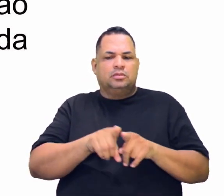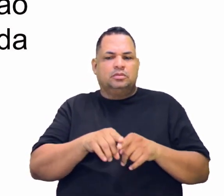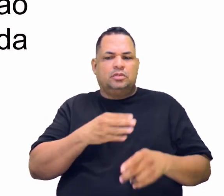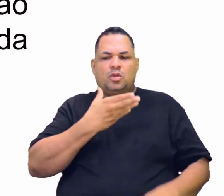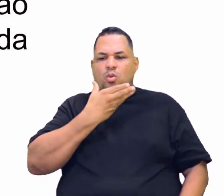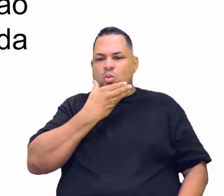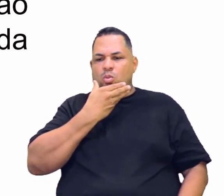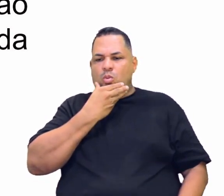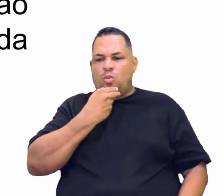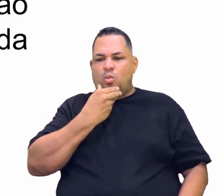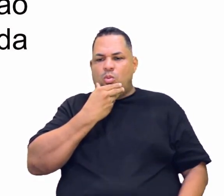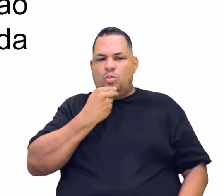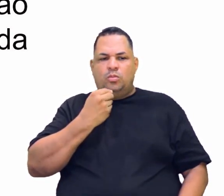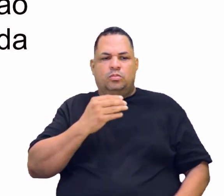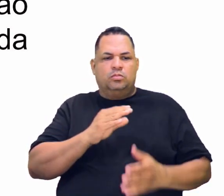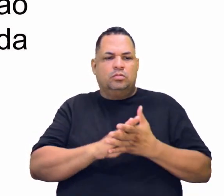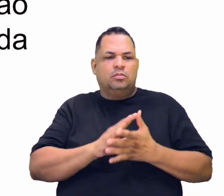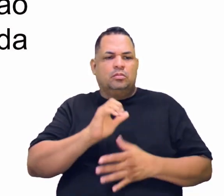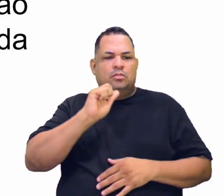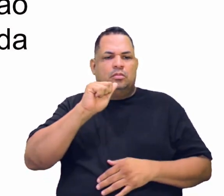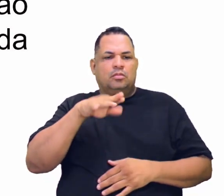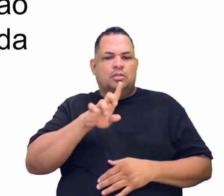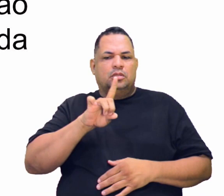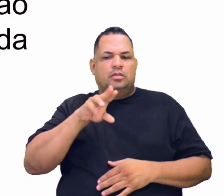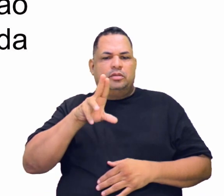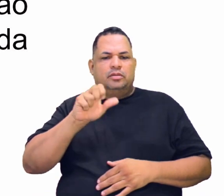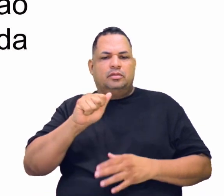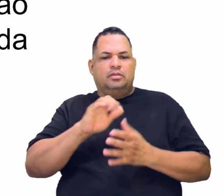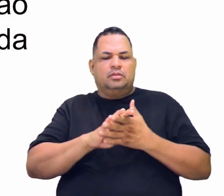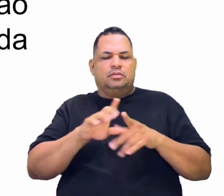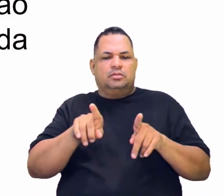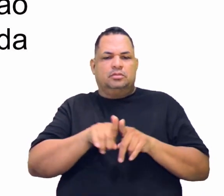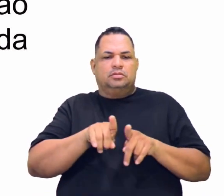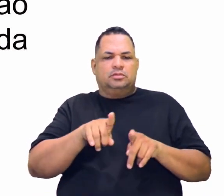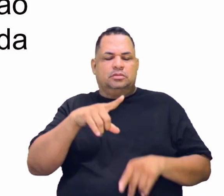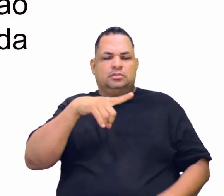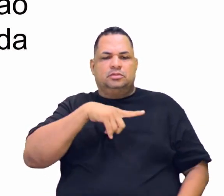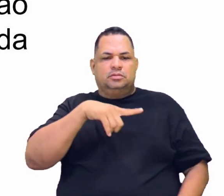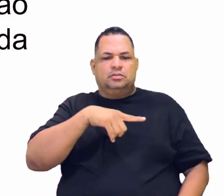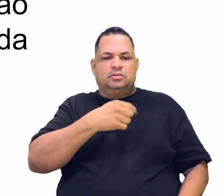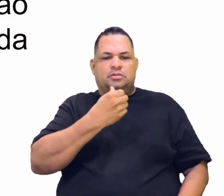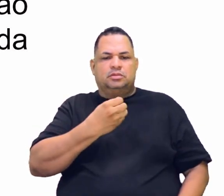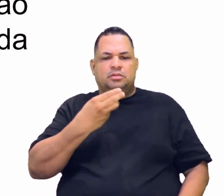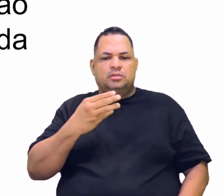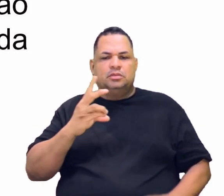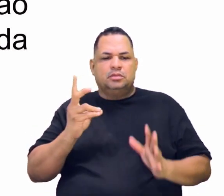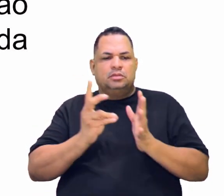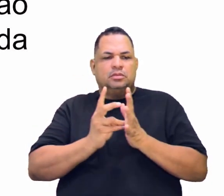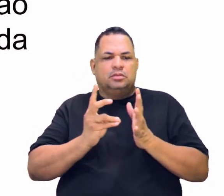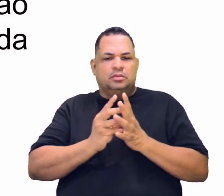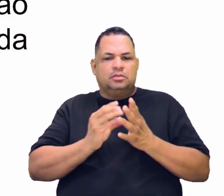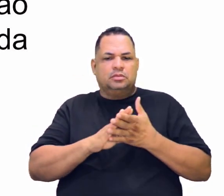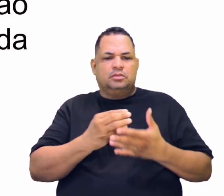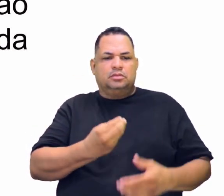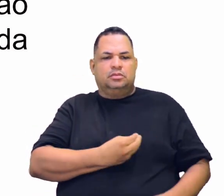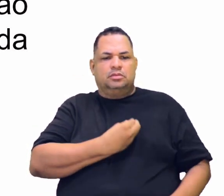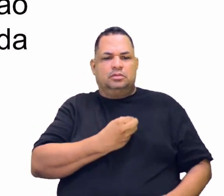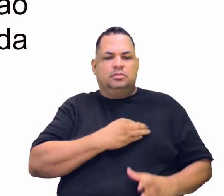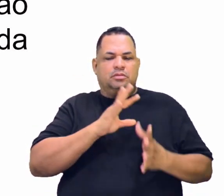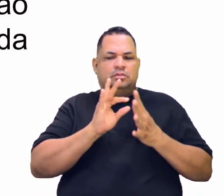rapaz. Já os Amondava eram 63 índios e estão localizados